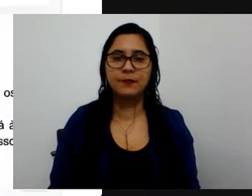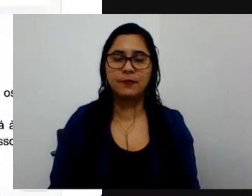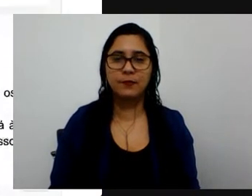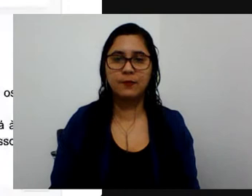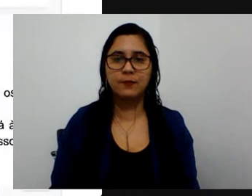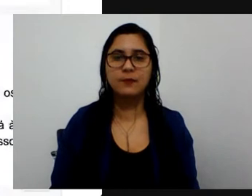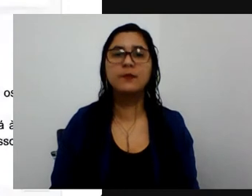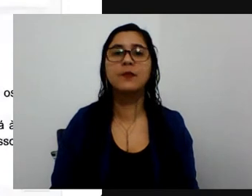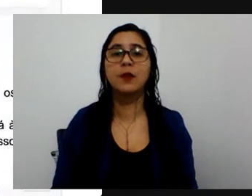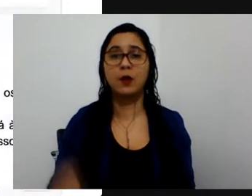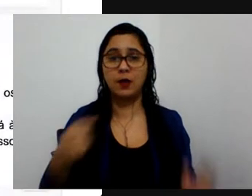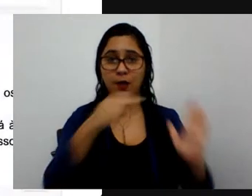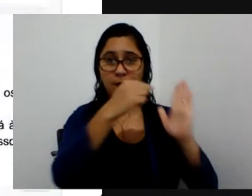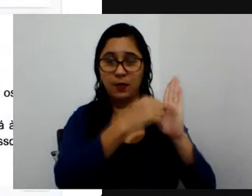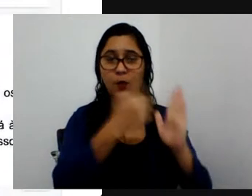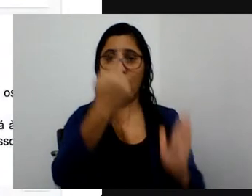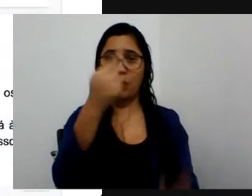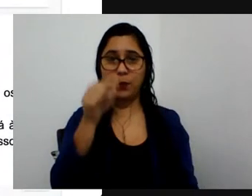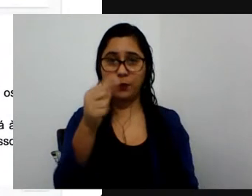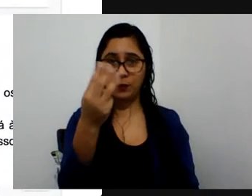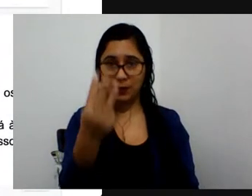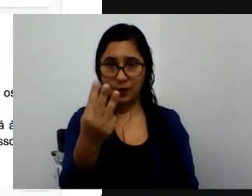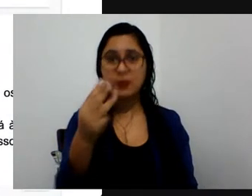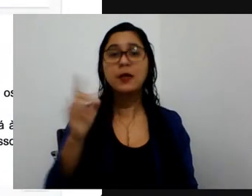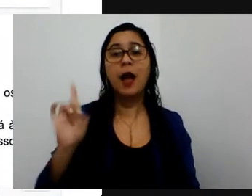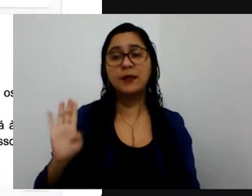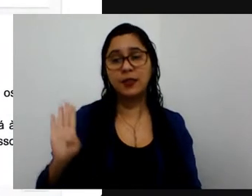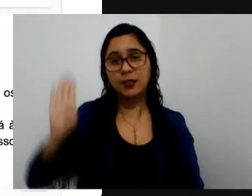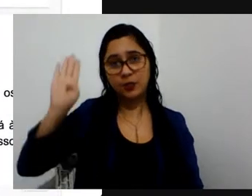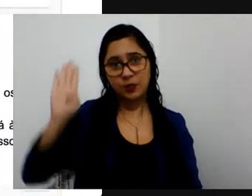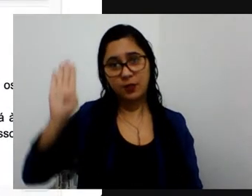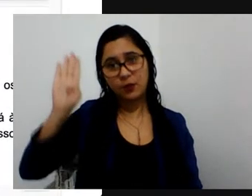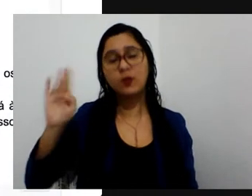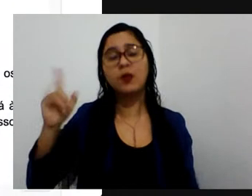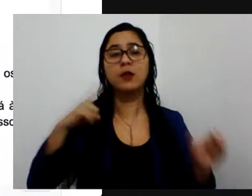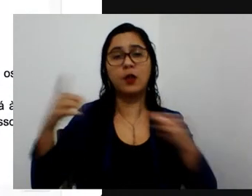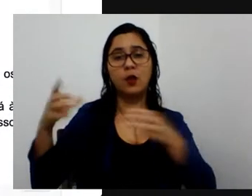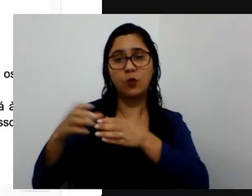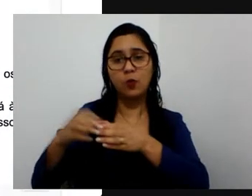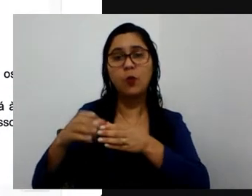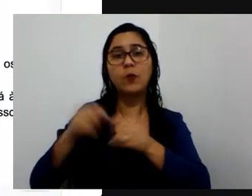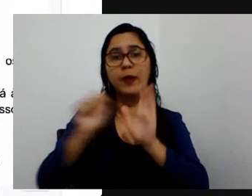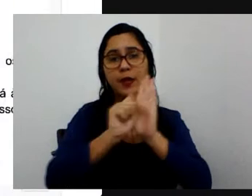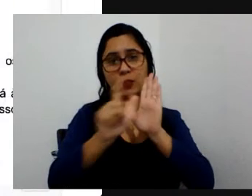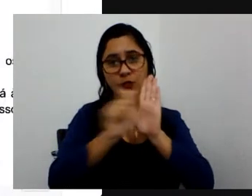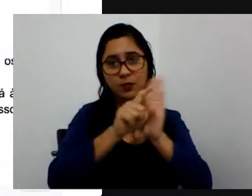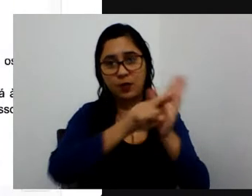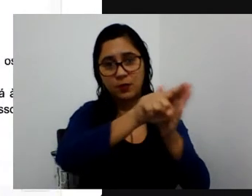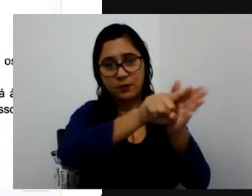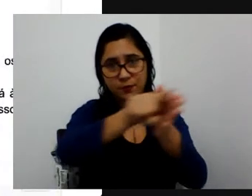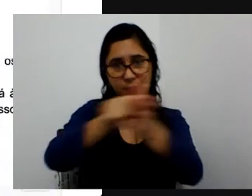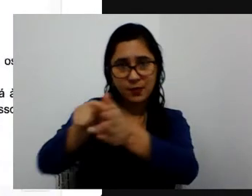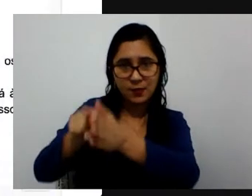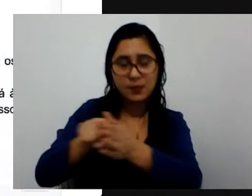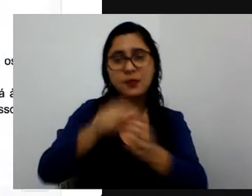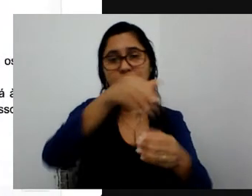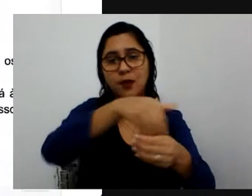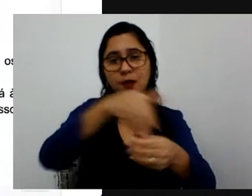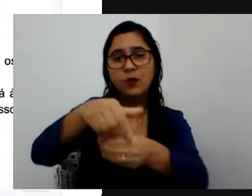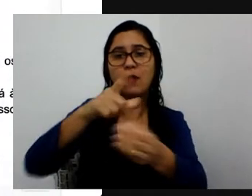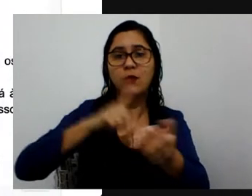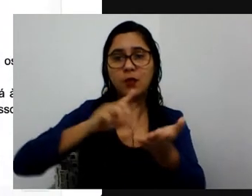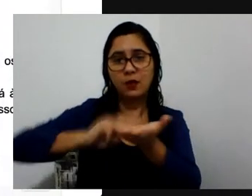O item 1.3, as candidaturas têm sua definição e sua composição definidas pelo edital de pesquisa eleitoral, com os seguintes